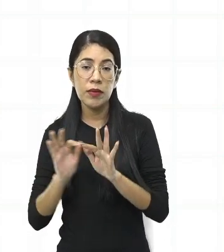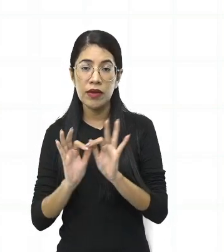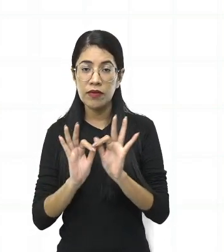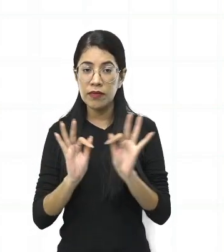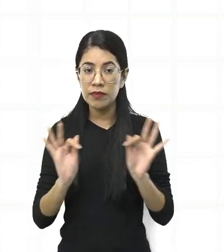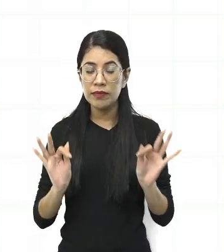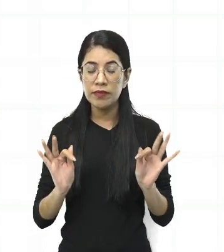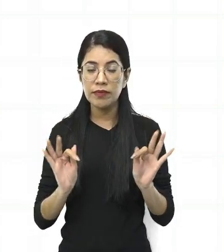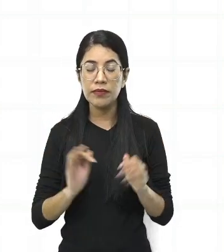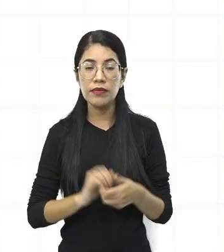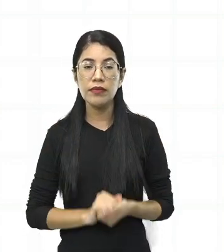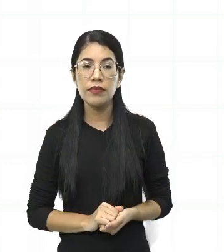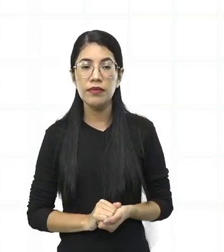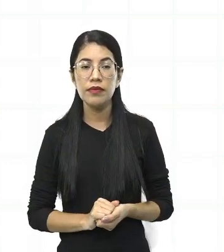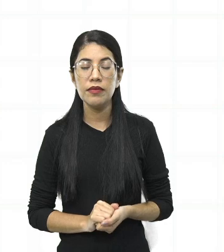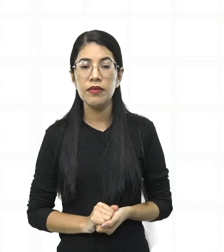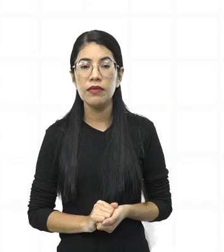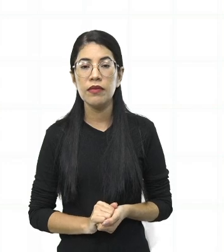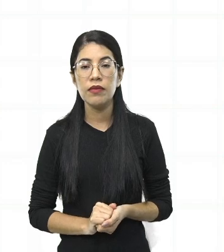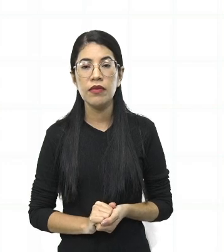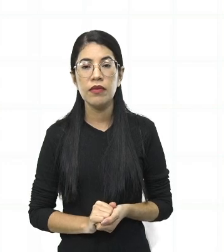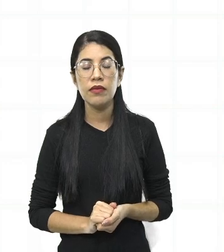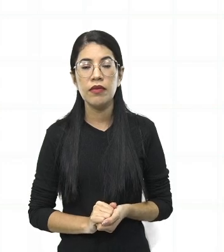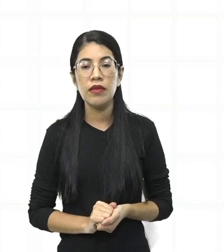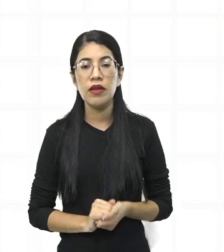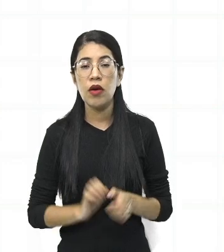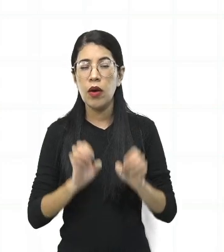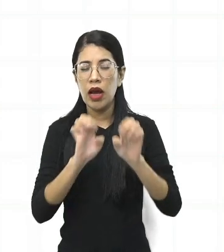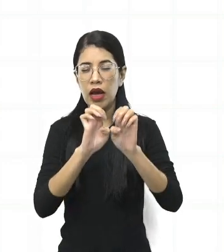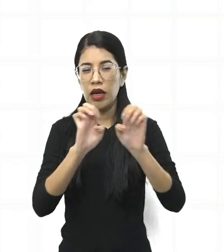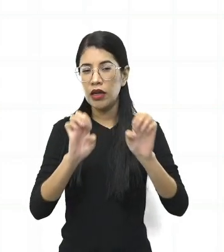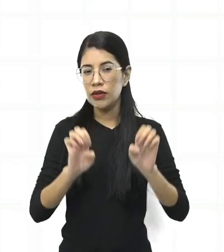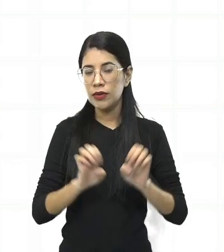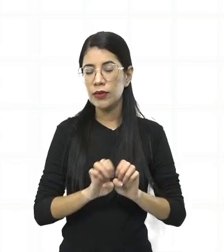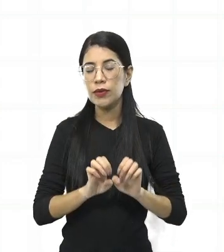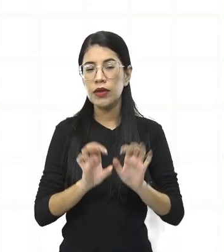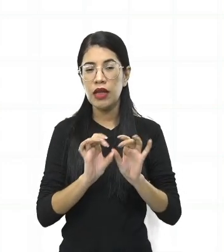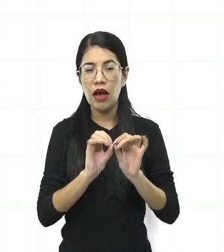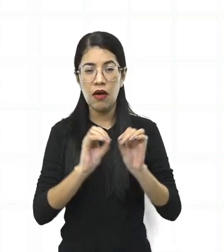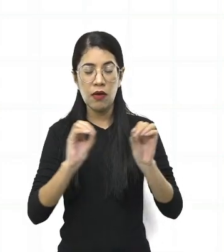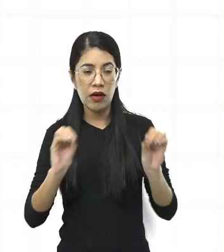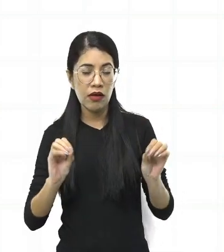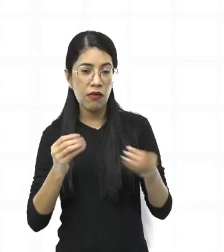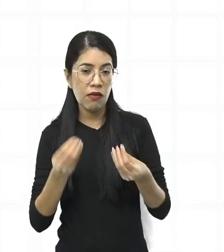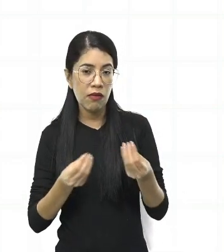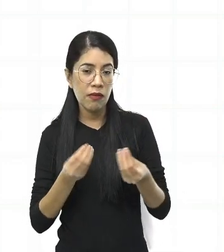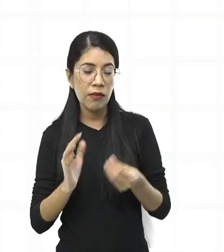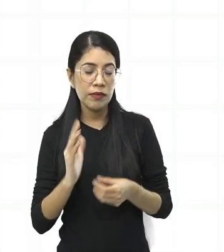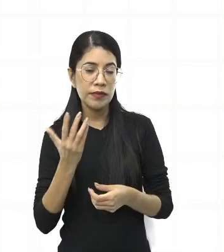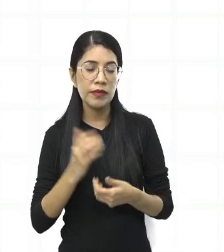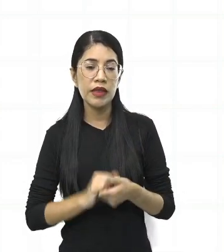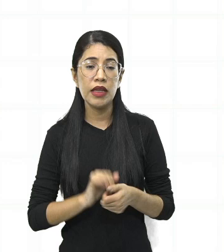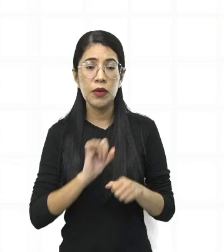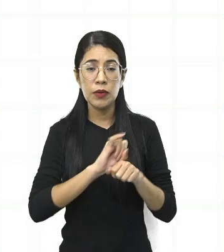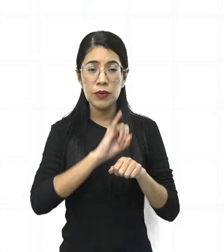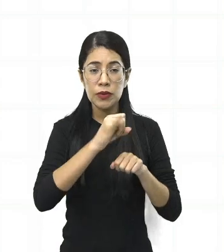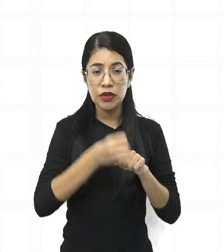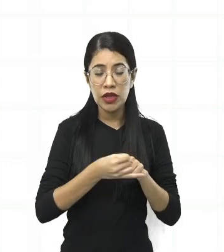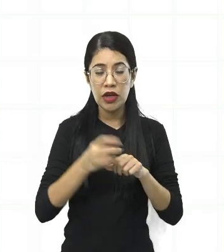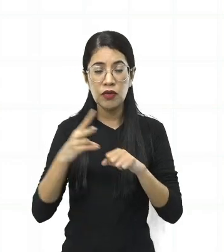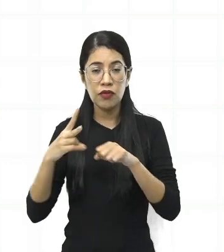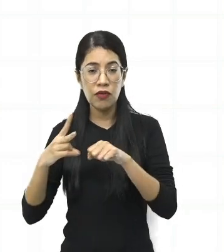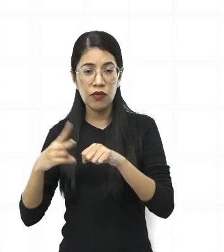nossa oração. Quando a gente fala de estrutura, né, da nossa oração, geralmente vem um sujeito,